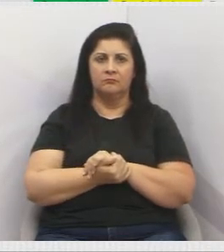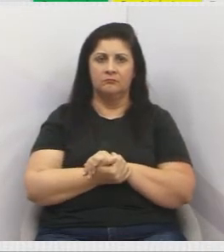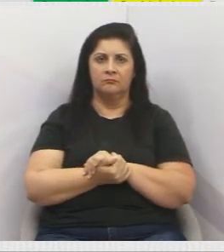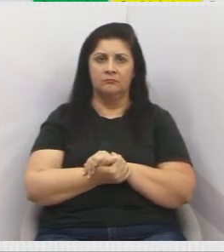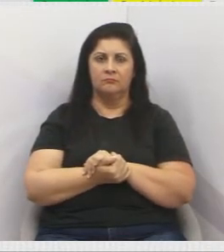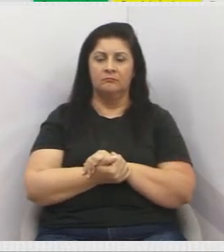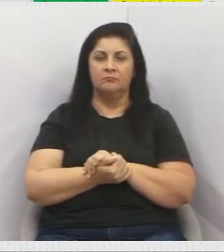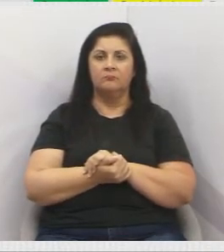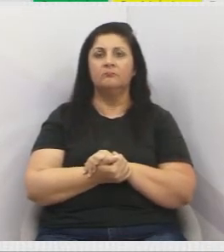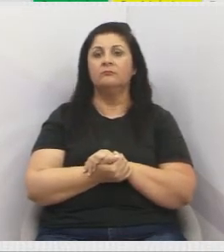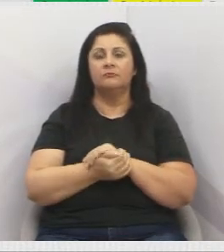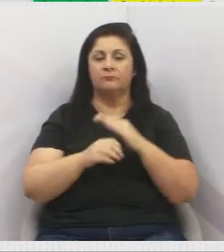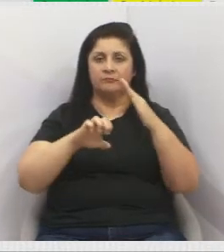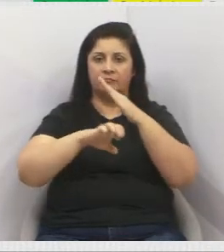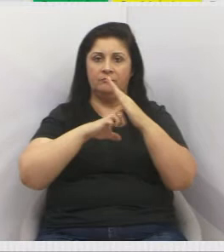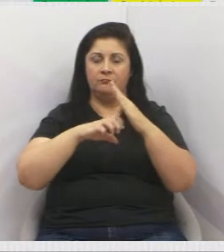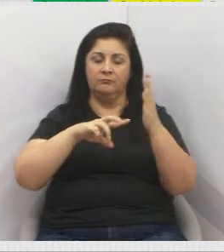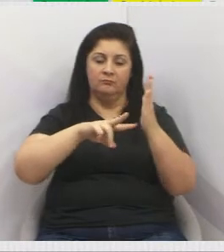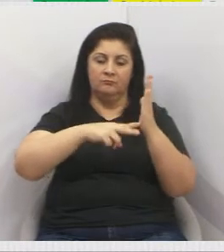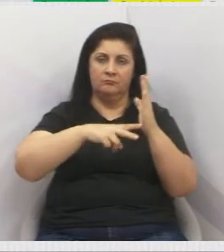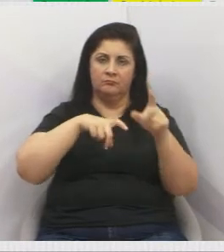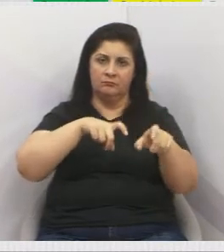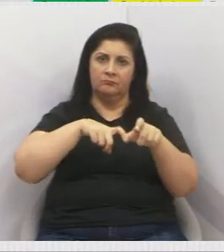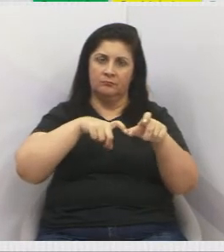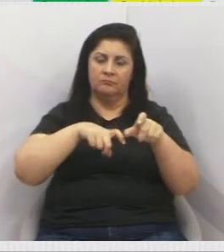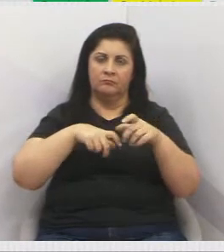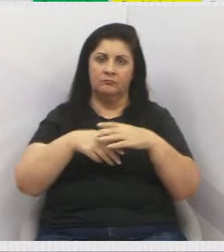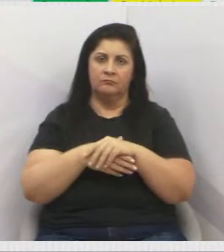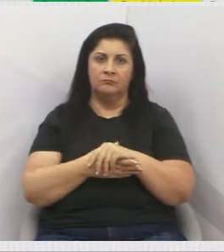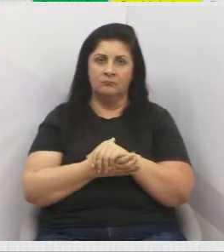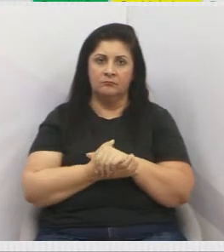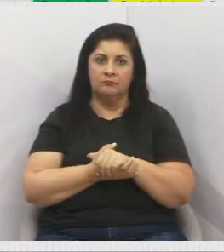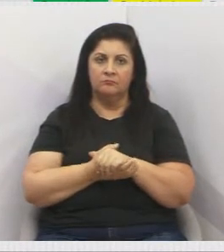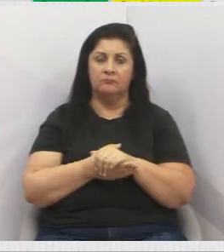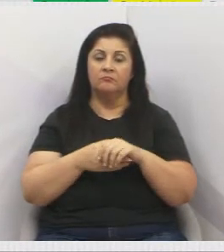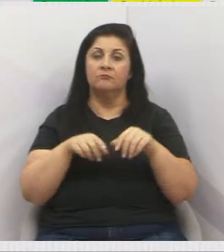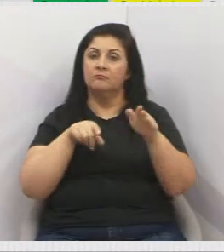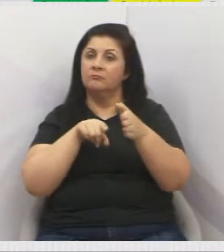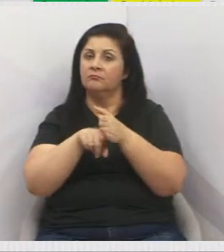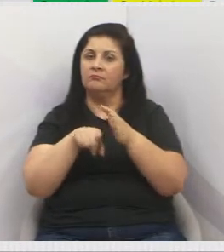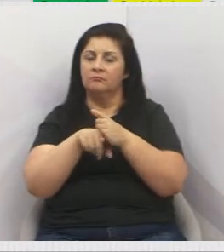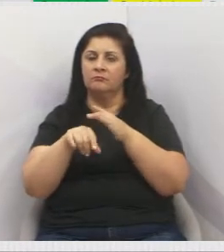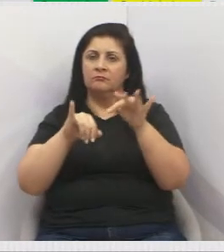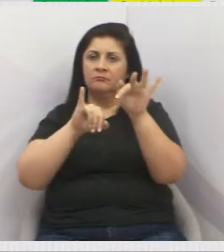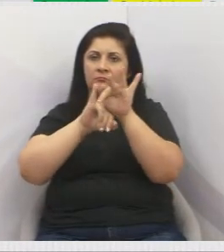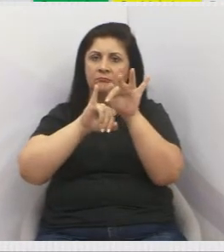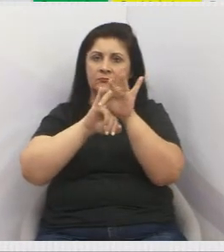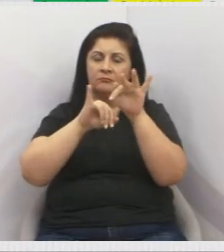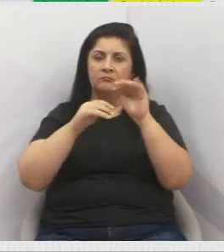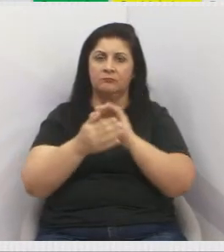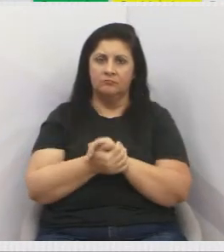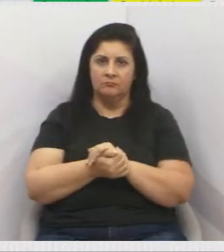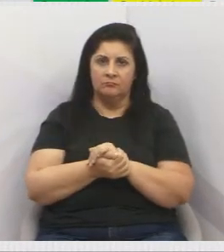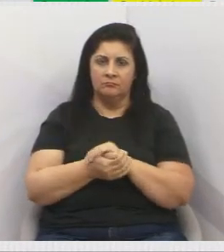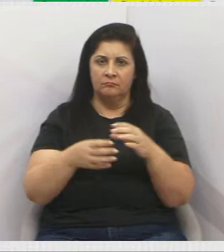entidades profissionais, Sindicato Rural e entidades acadêmicas de pesquisa, Instituto Federal e Organização da Sociedade Civil, Associação dos Engenheiros e